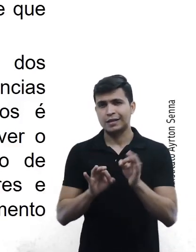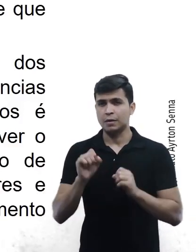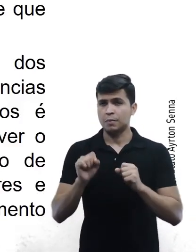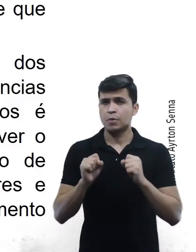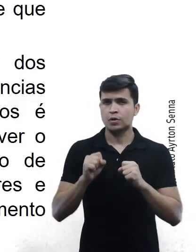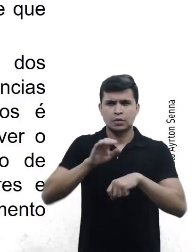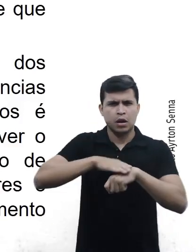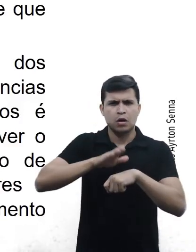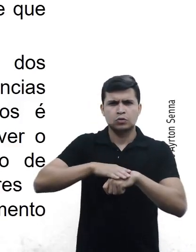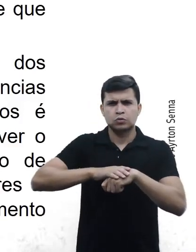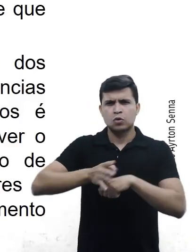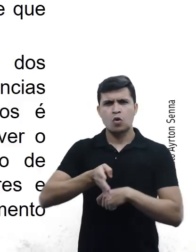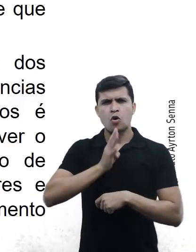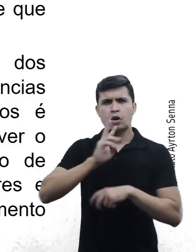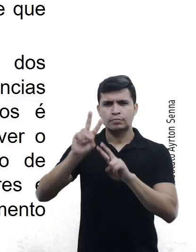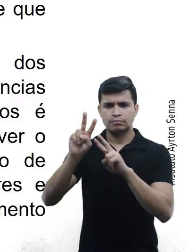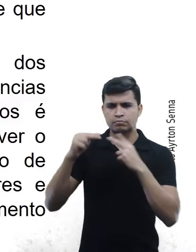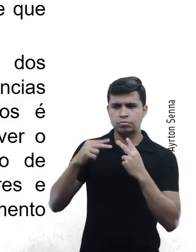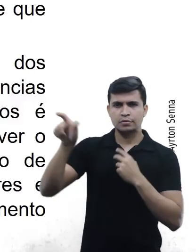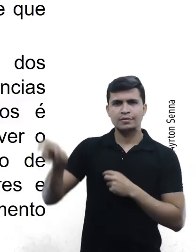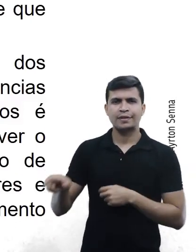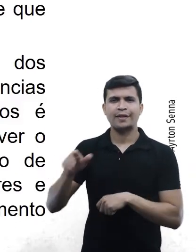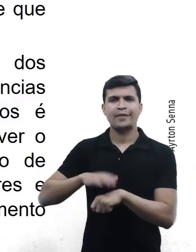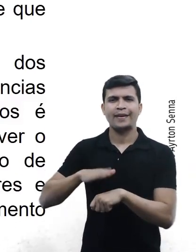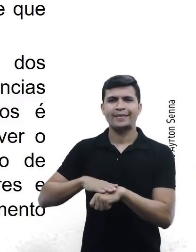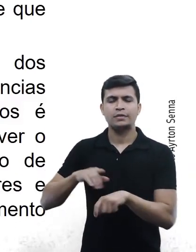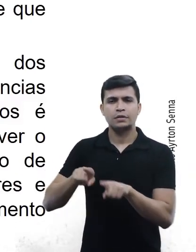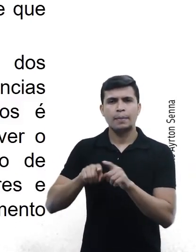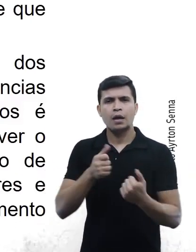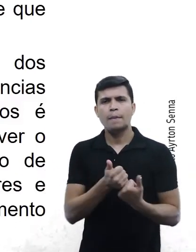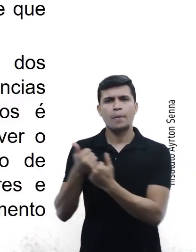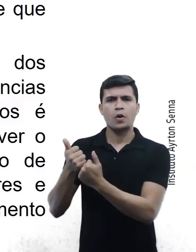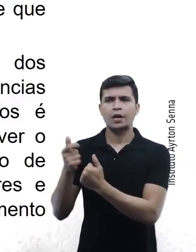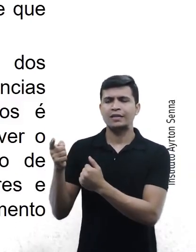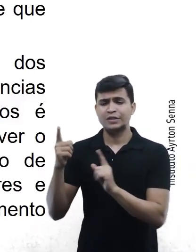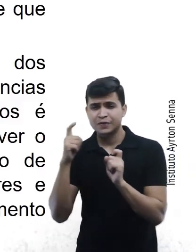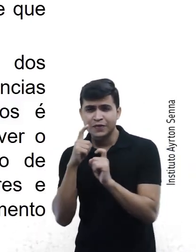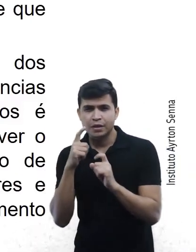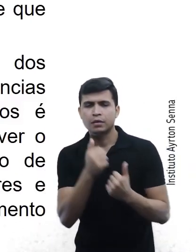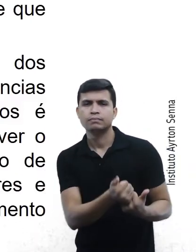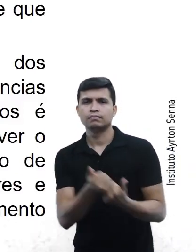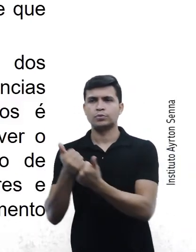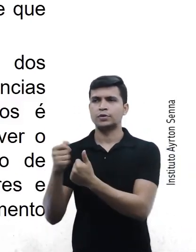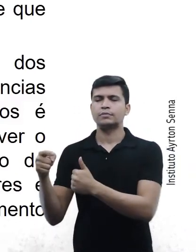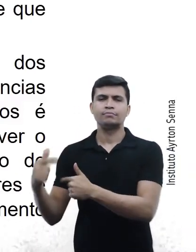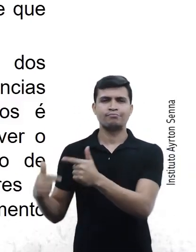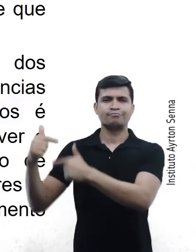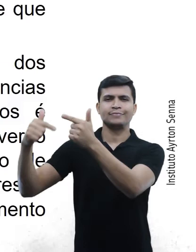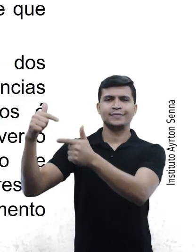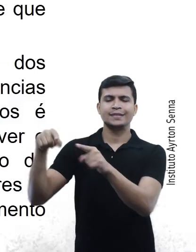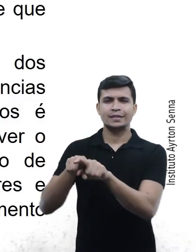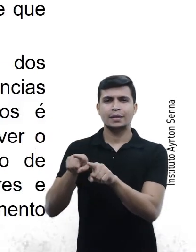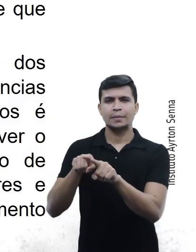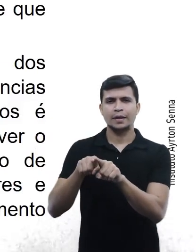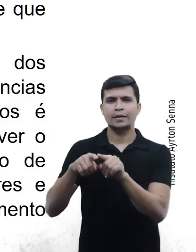de modo a promover o autoconhecimento do estudante, apoiando na superação de eventuais dificuldades e